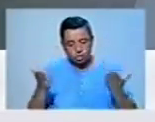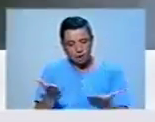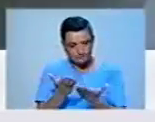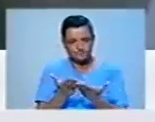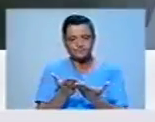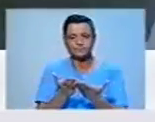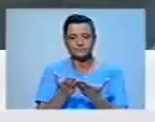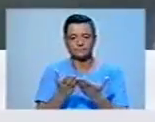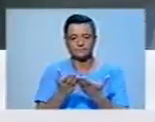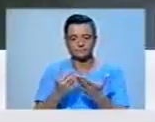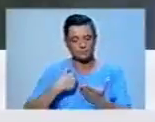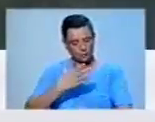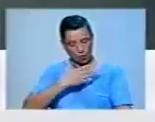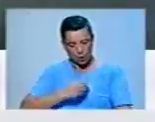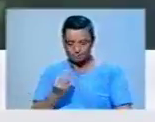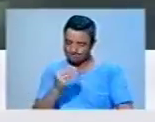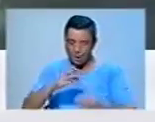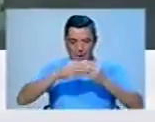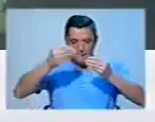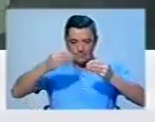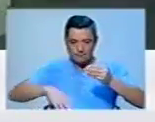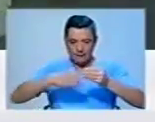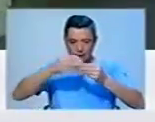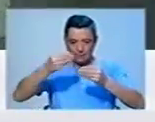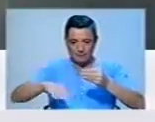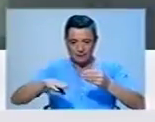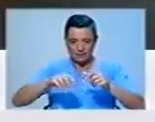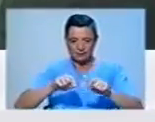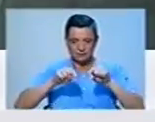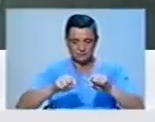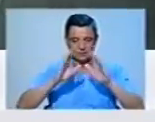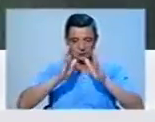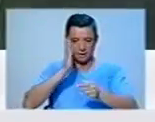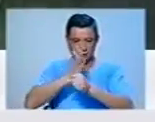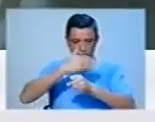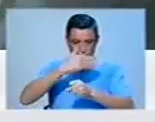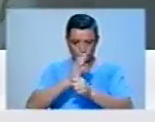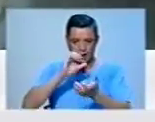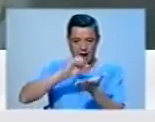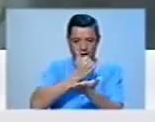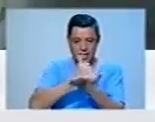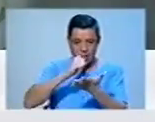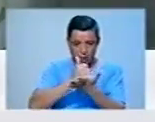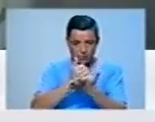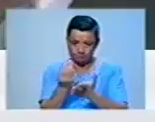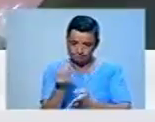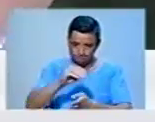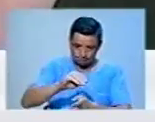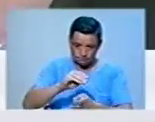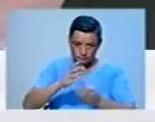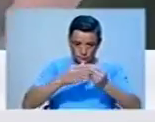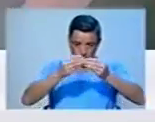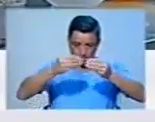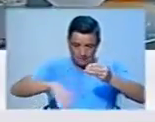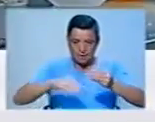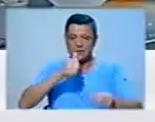isso é o pimento que eu mais gosto de empregar nesta receita. Já temos a cebola e o alho macios, vamos juntar-lhe então